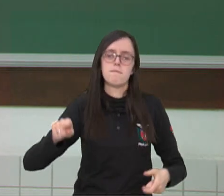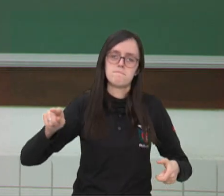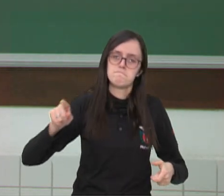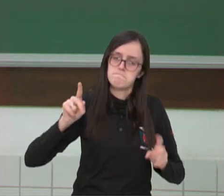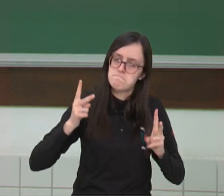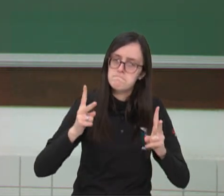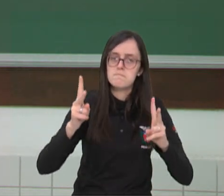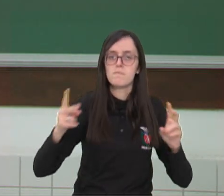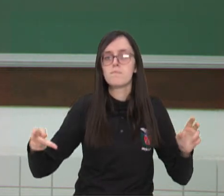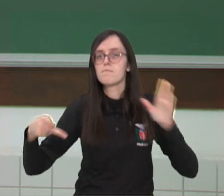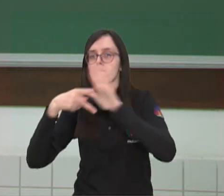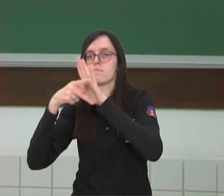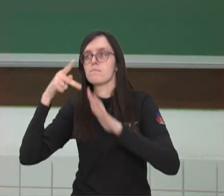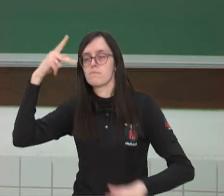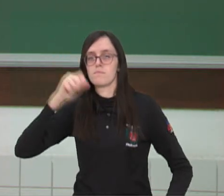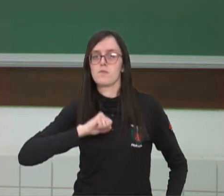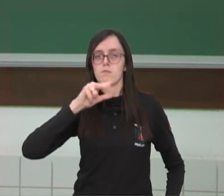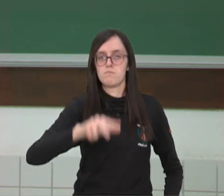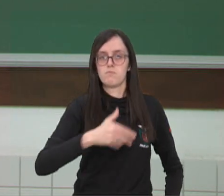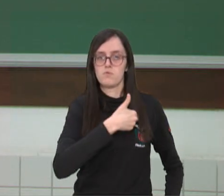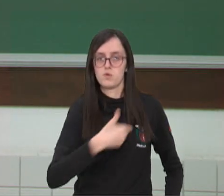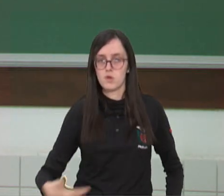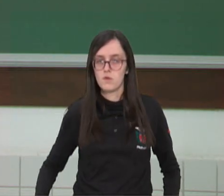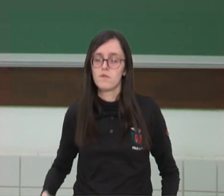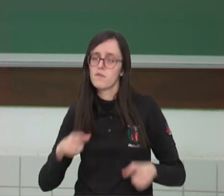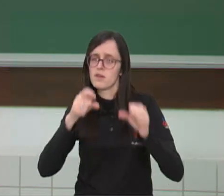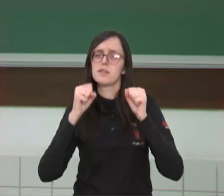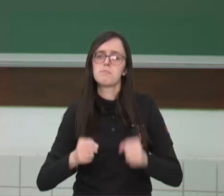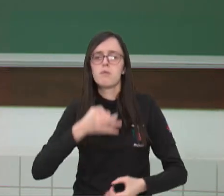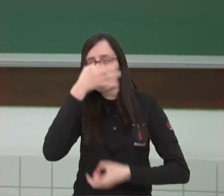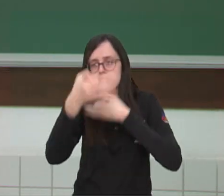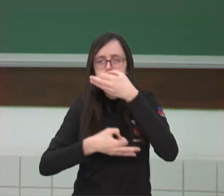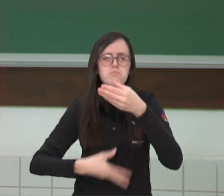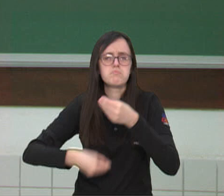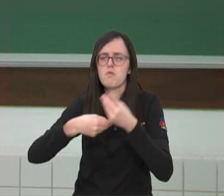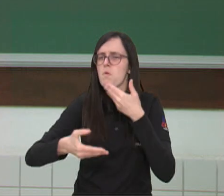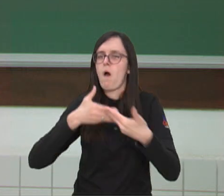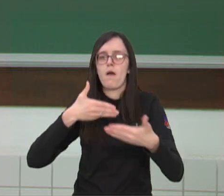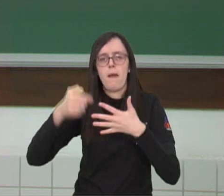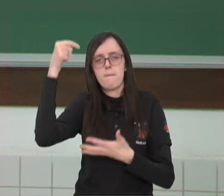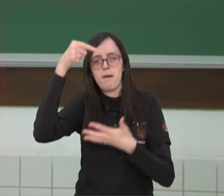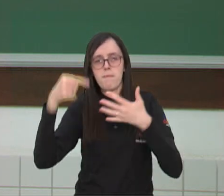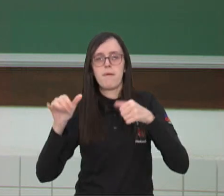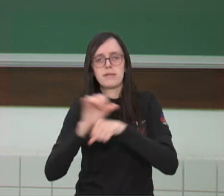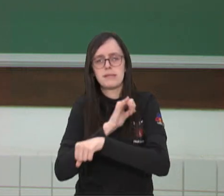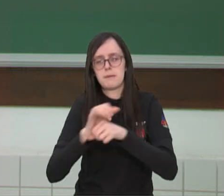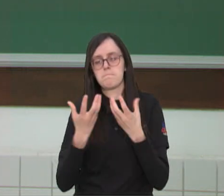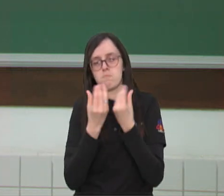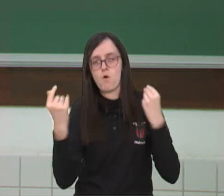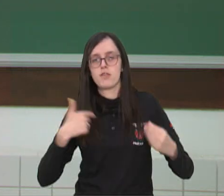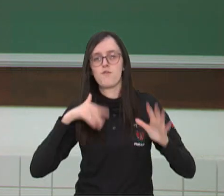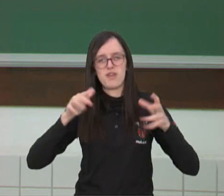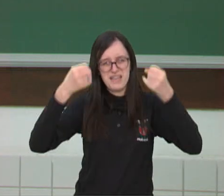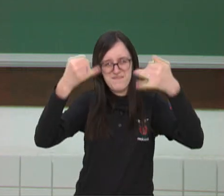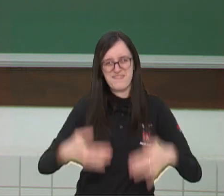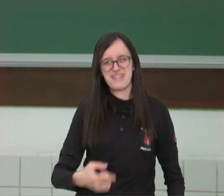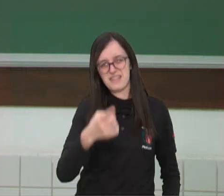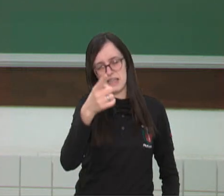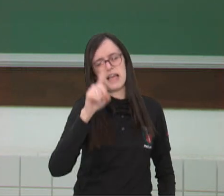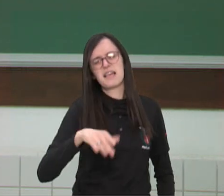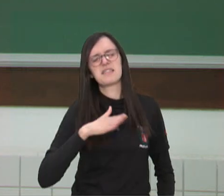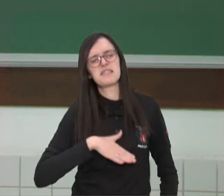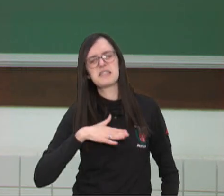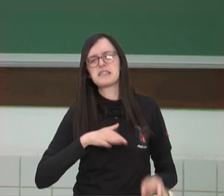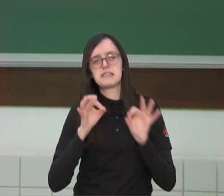parte do governo português agora. Então, você poderia comentar qualquer uma dessas estratégias várias que eu citei aí. Bem